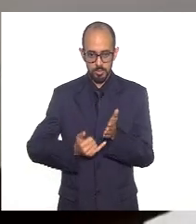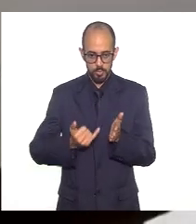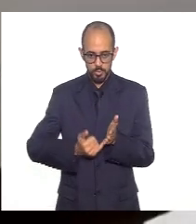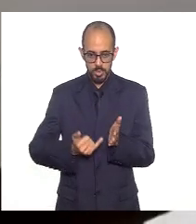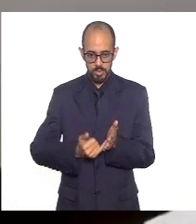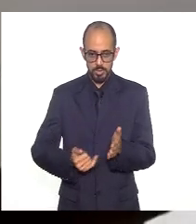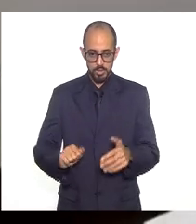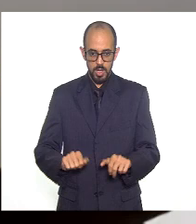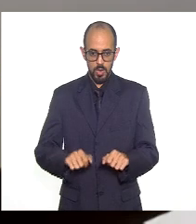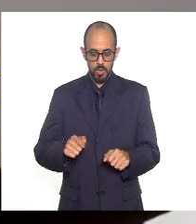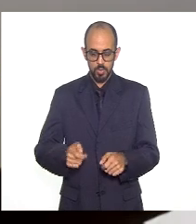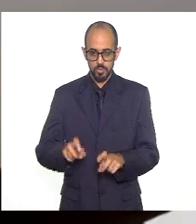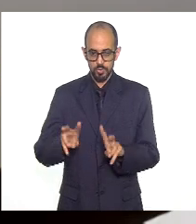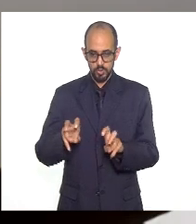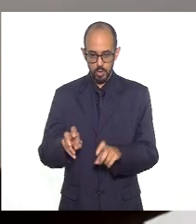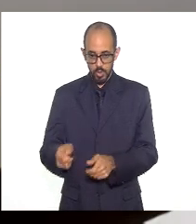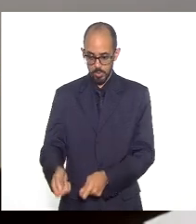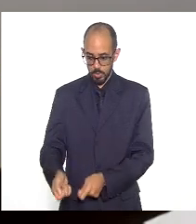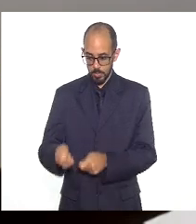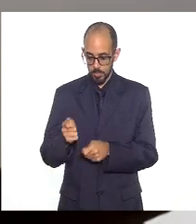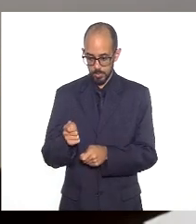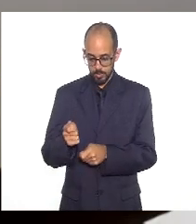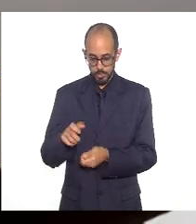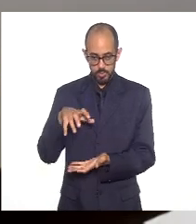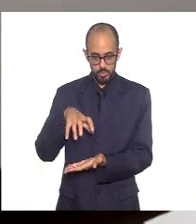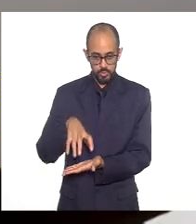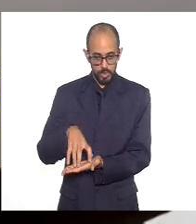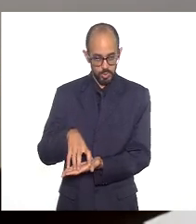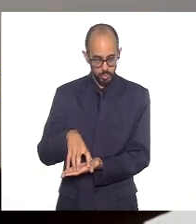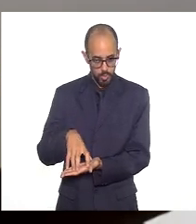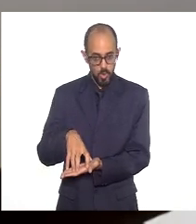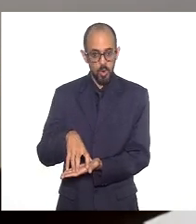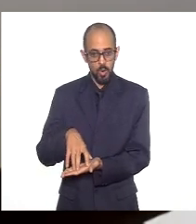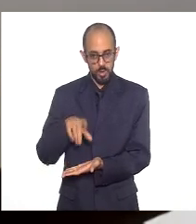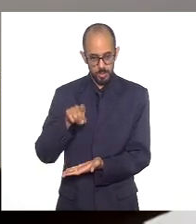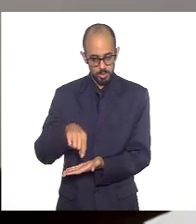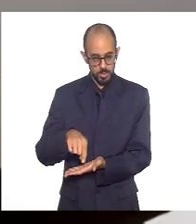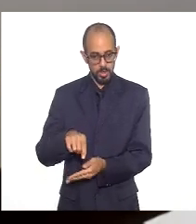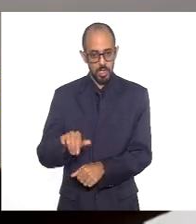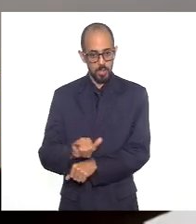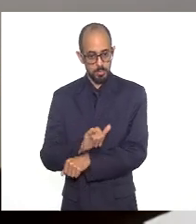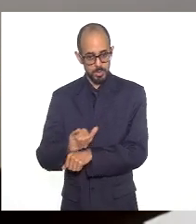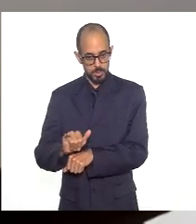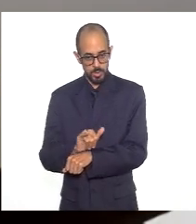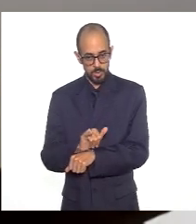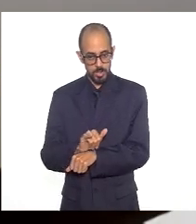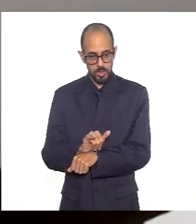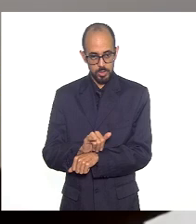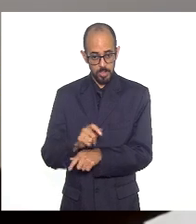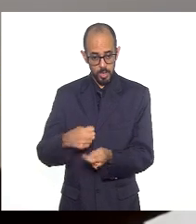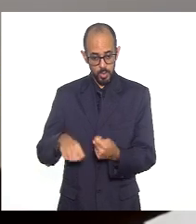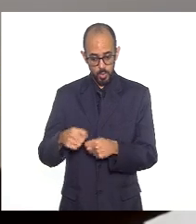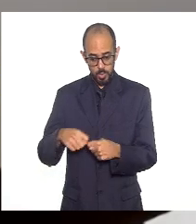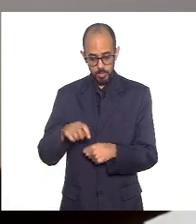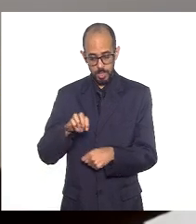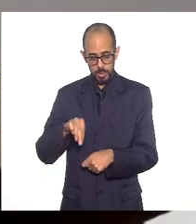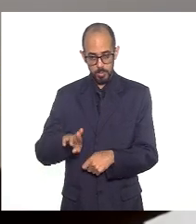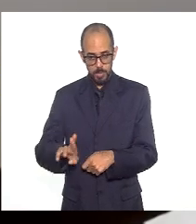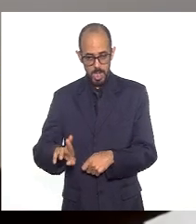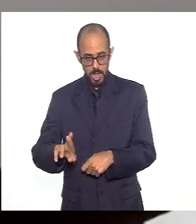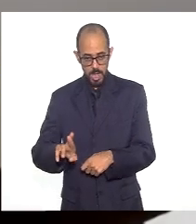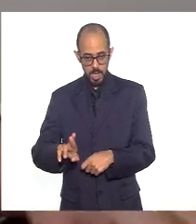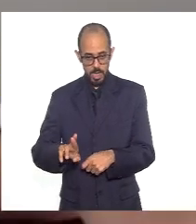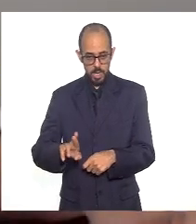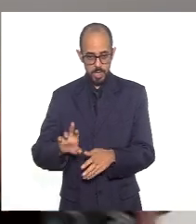do setor pesqueiro, que é um dos vetores, um dos eixos da chamada economia do mar. Então, assim, eu acho que a